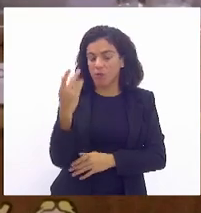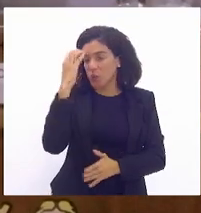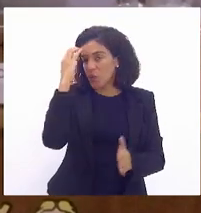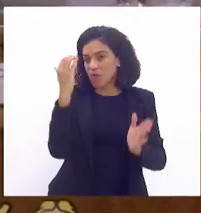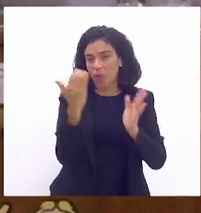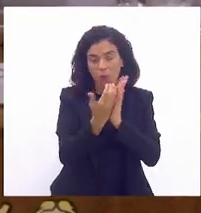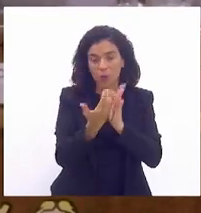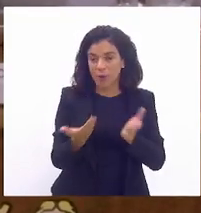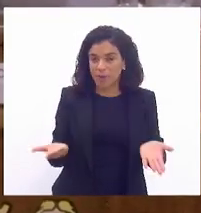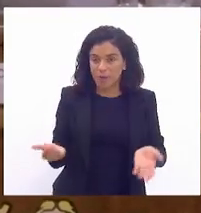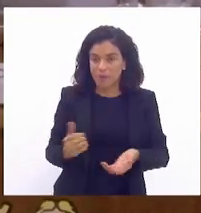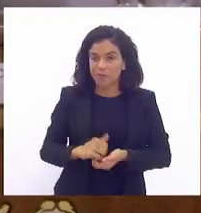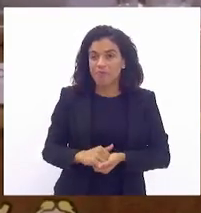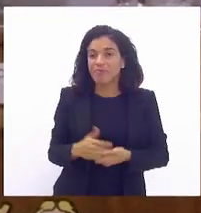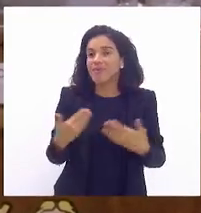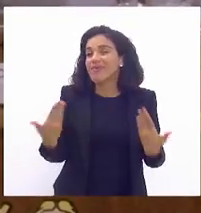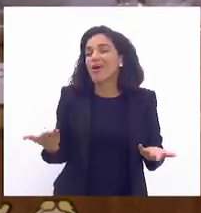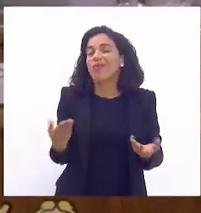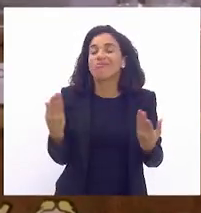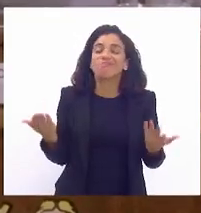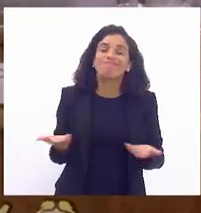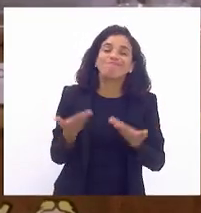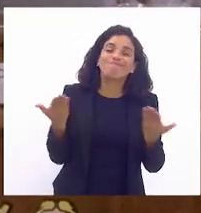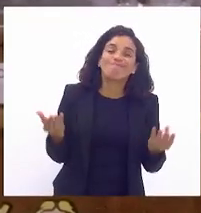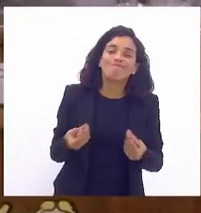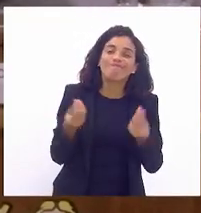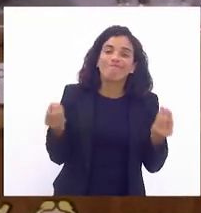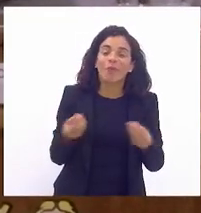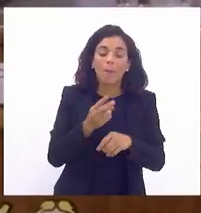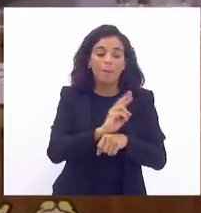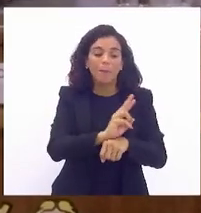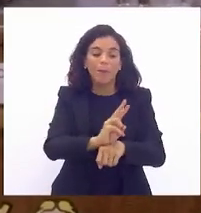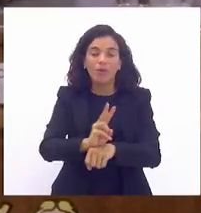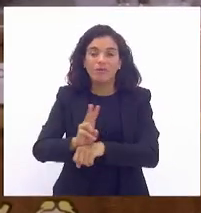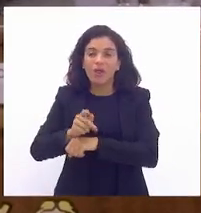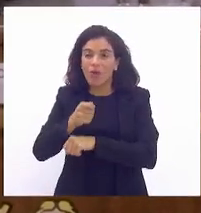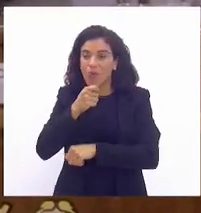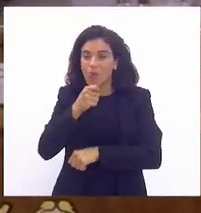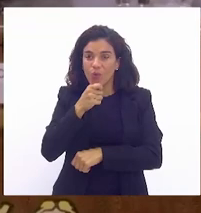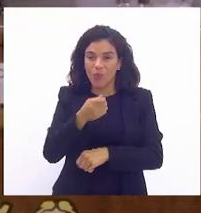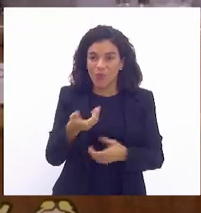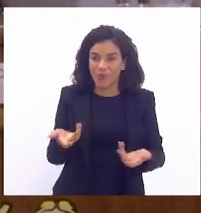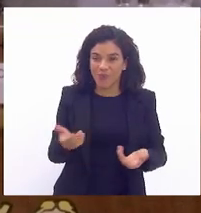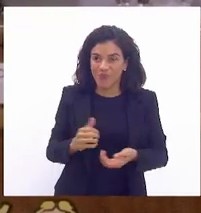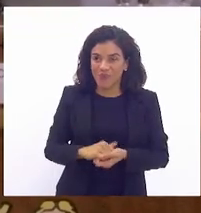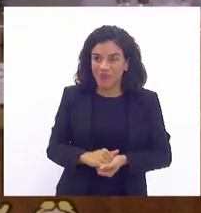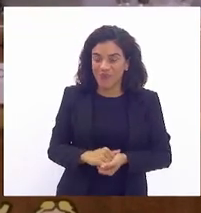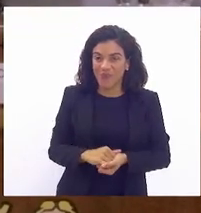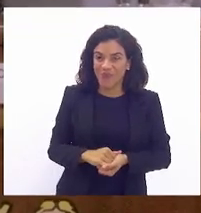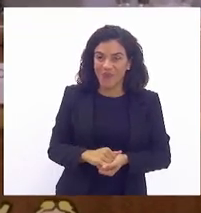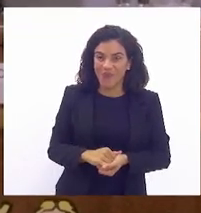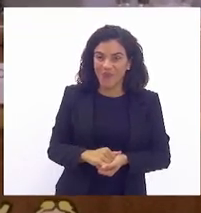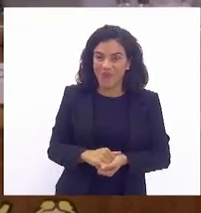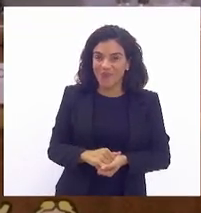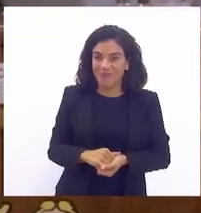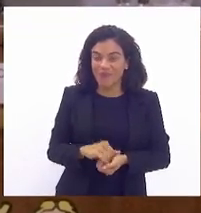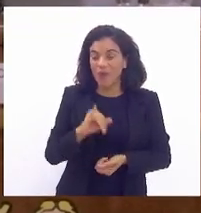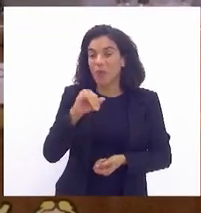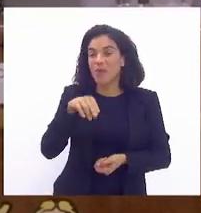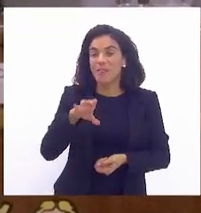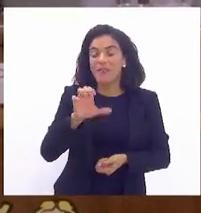cumprido. Então, o que adianta monitorar se o Estado não cumpre? O que o INEA